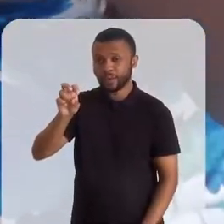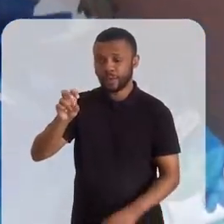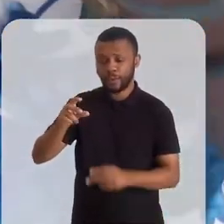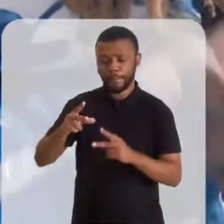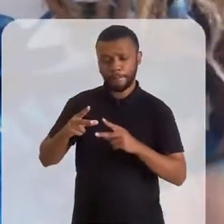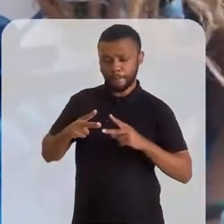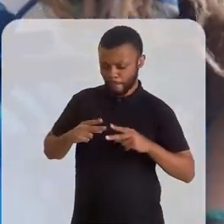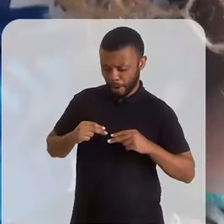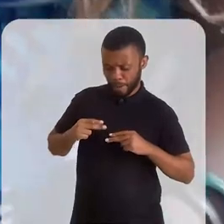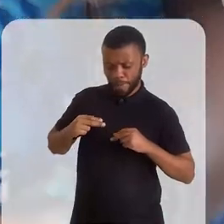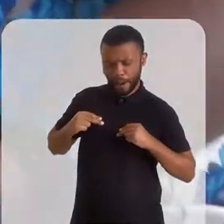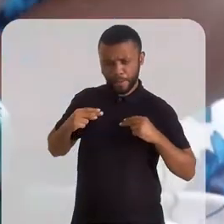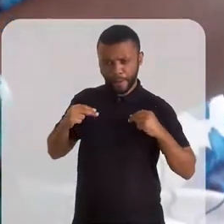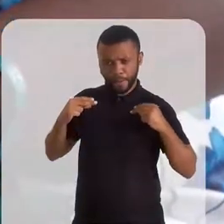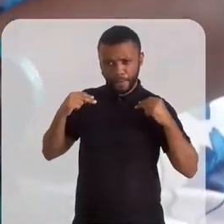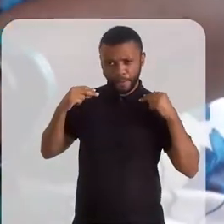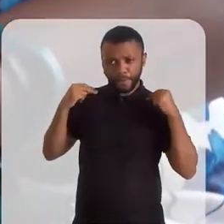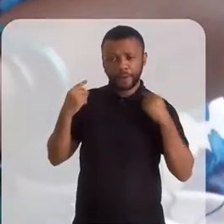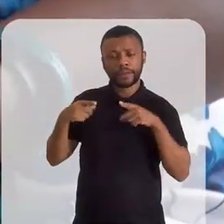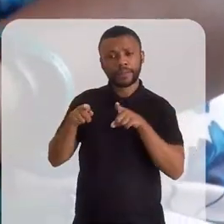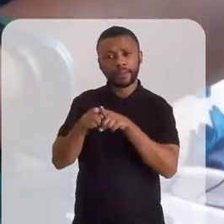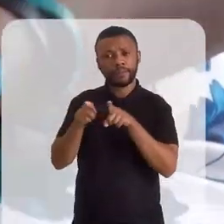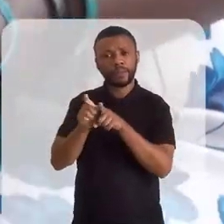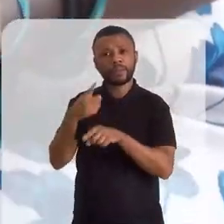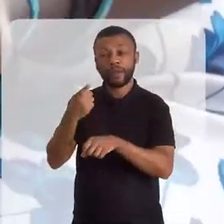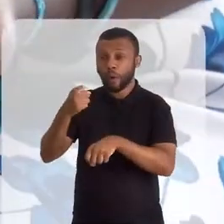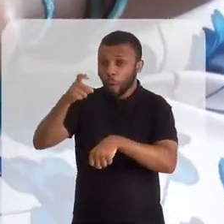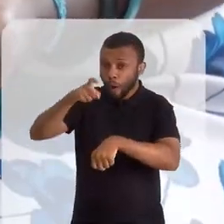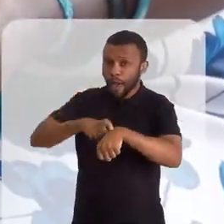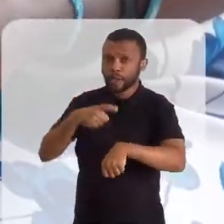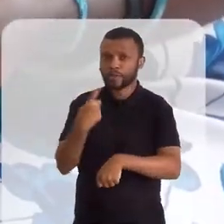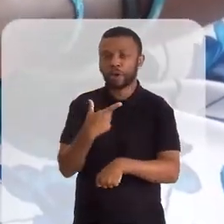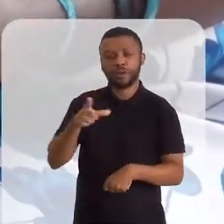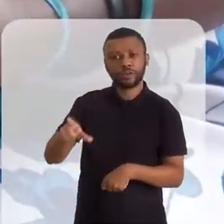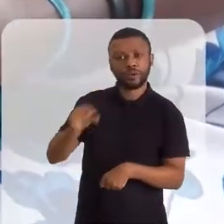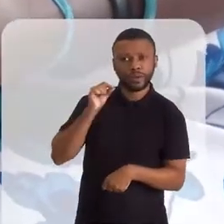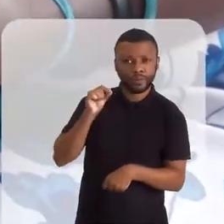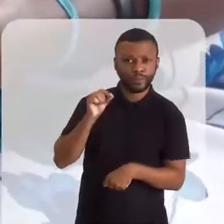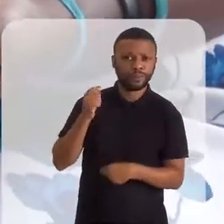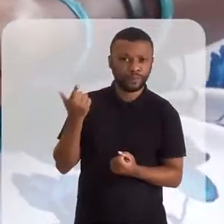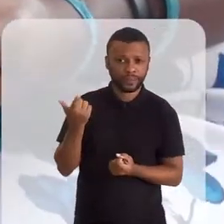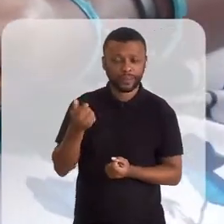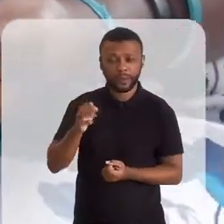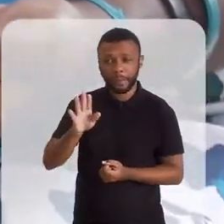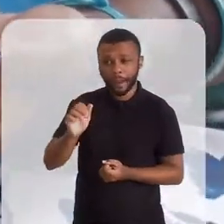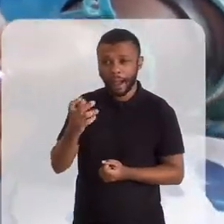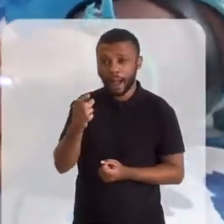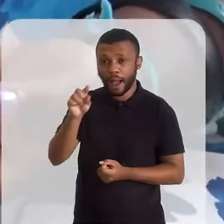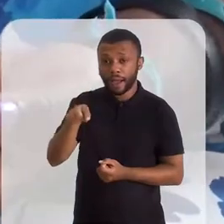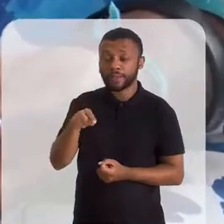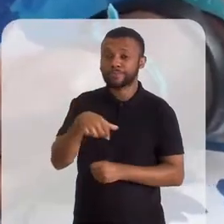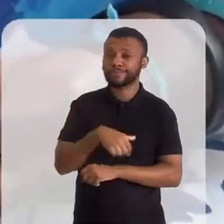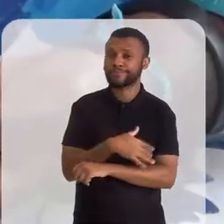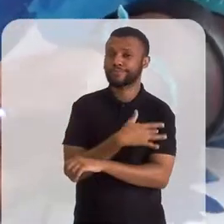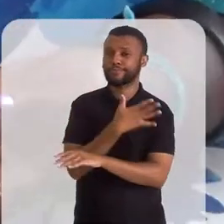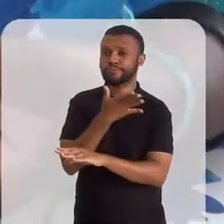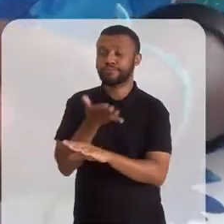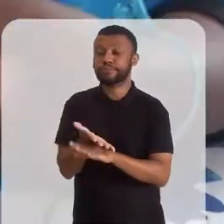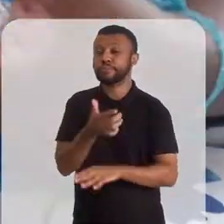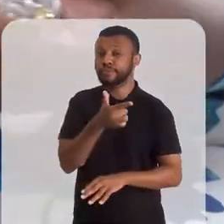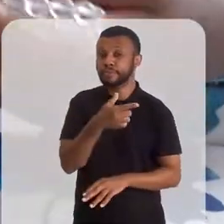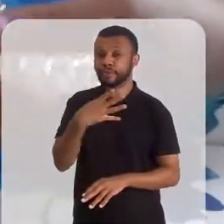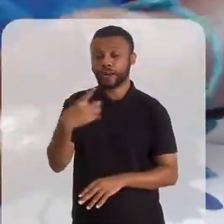contas. E a gente faz também no horário que a gente determinar, que o Bahá'í selecionar, a cada